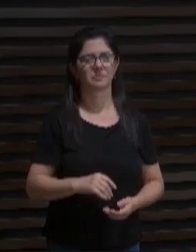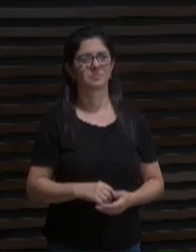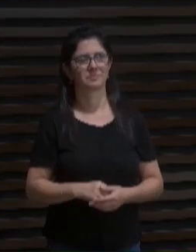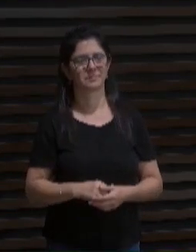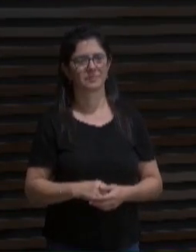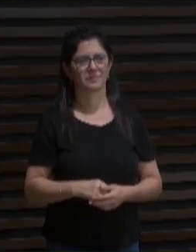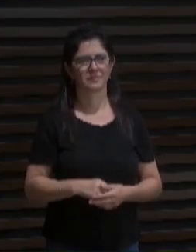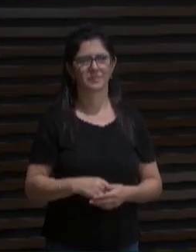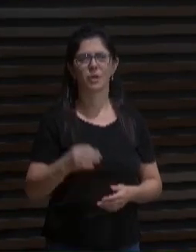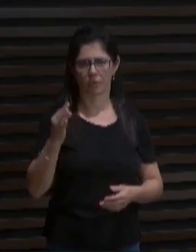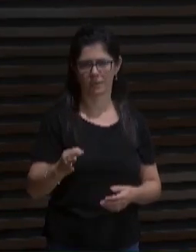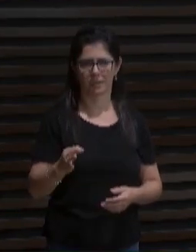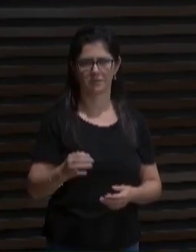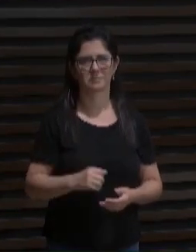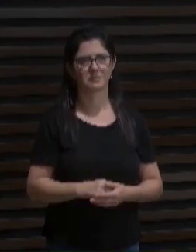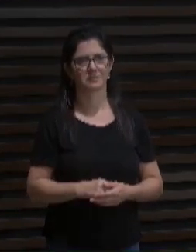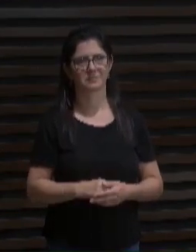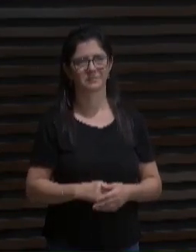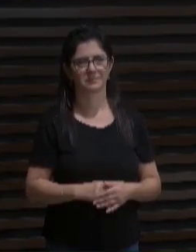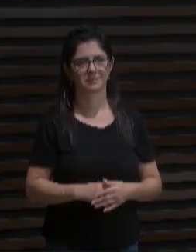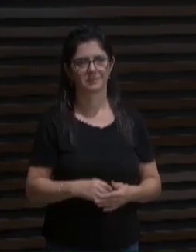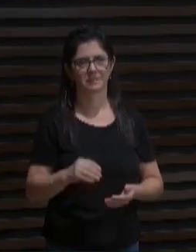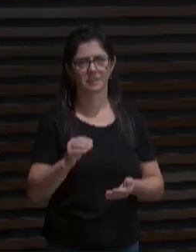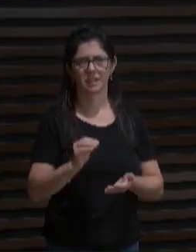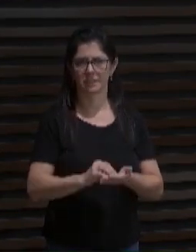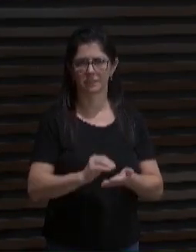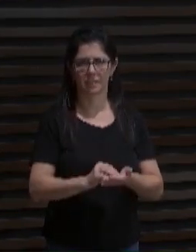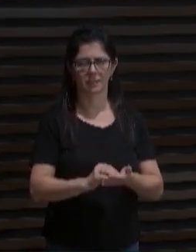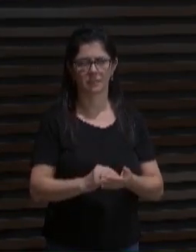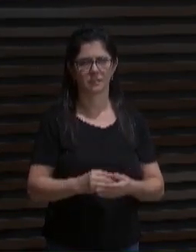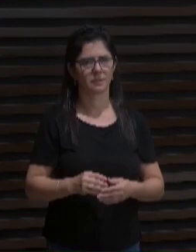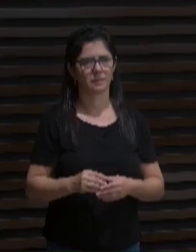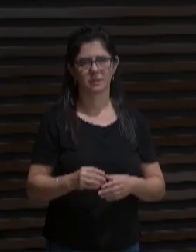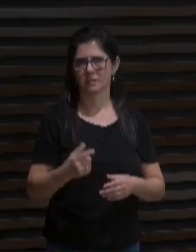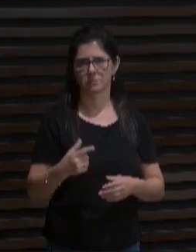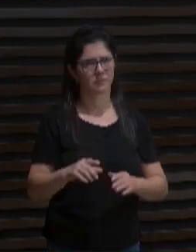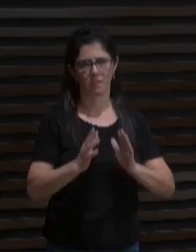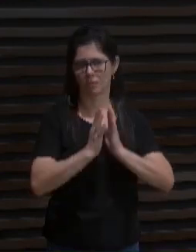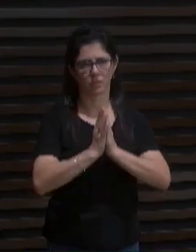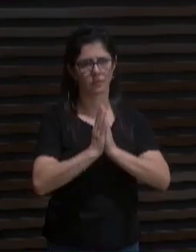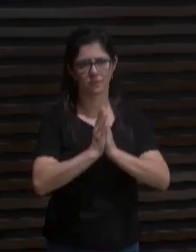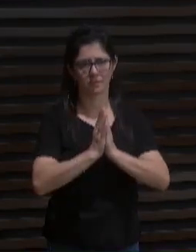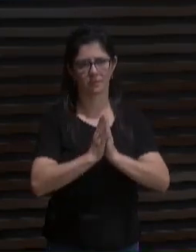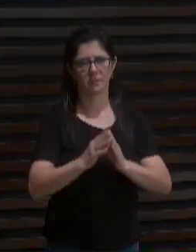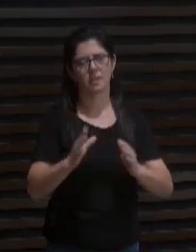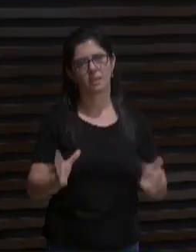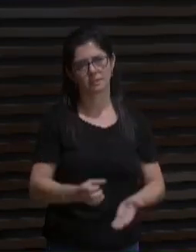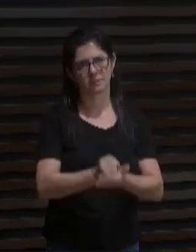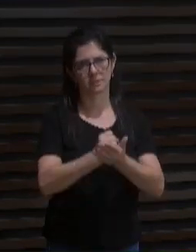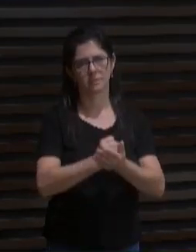Tá bom? E está entregue, não ore mais para a salvação deles, agradeça a salvação